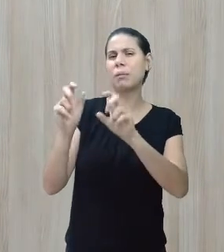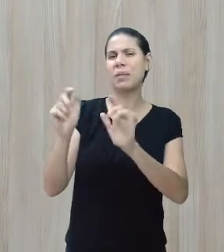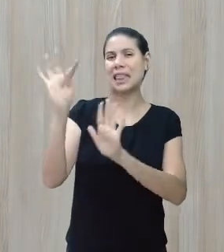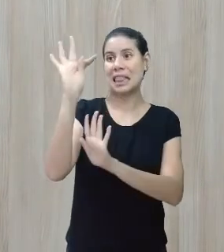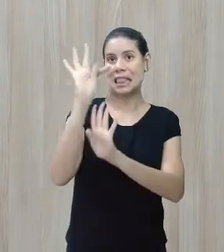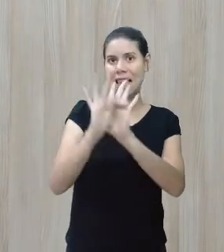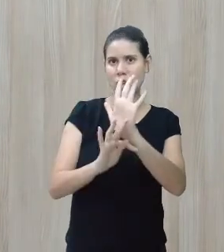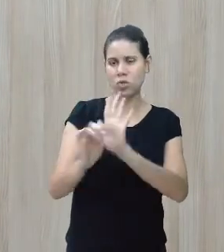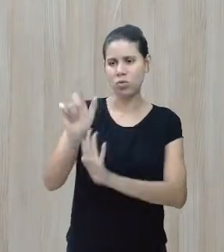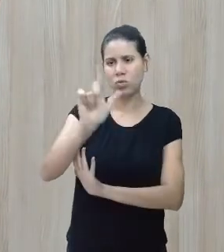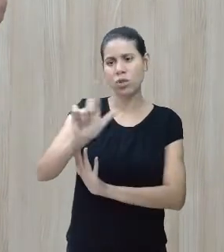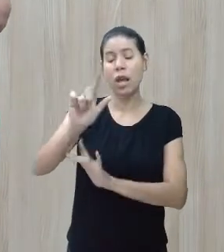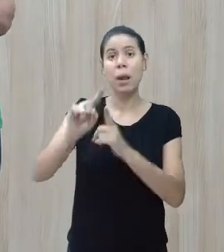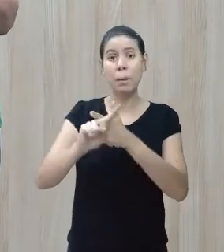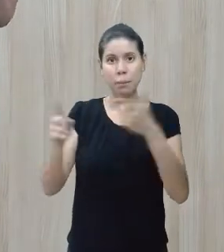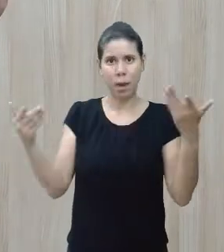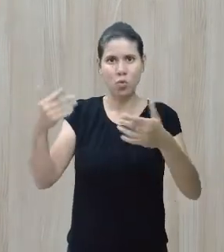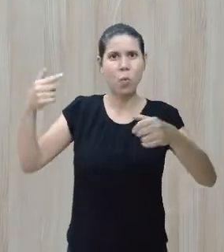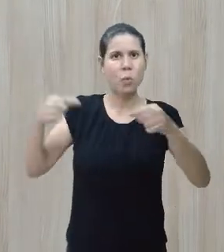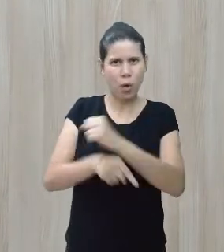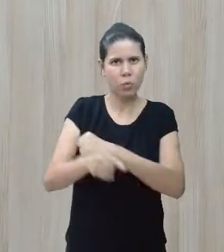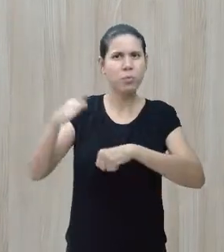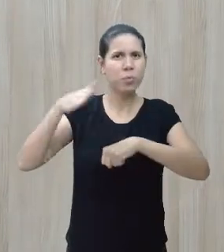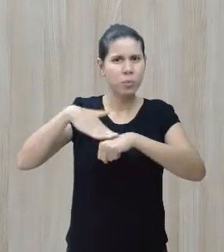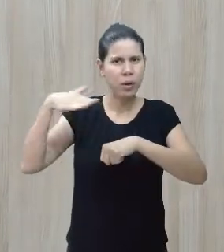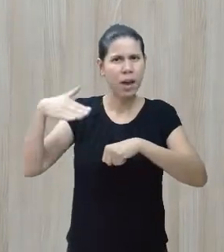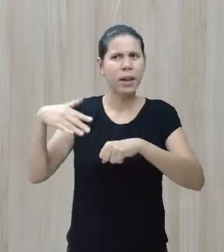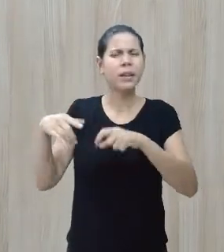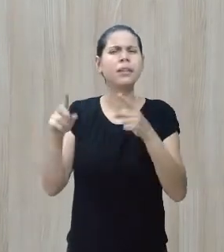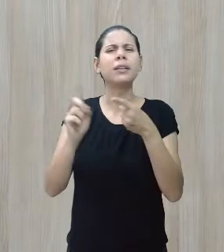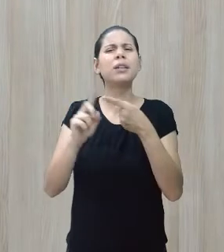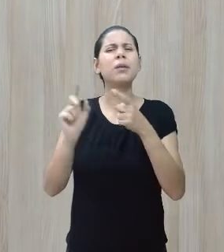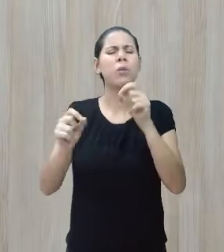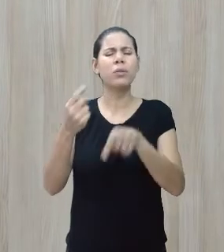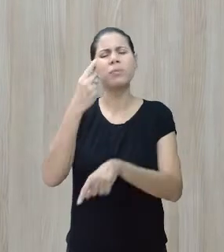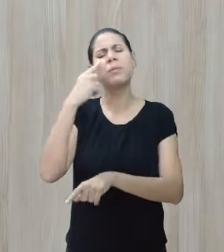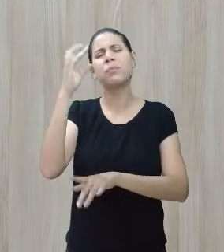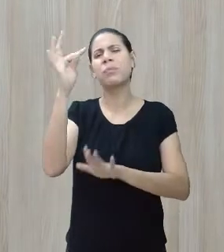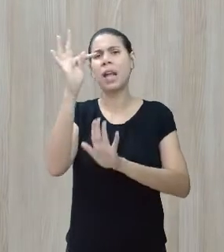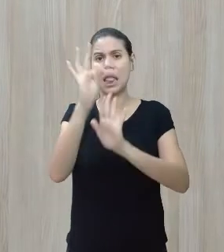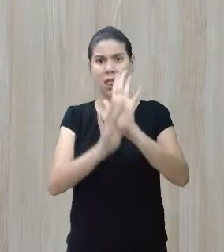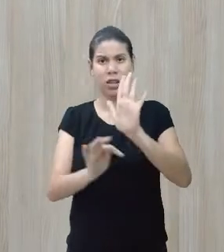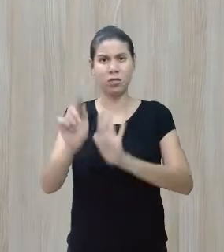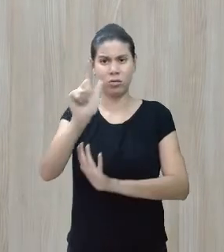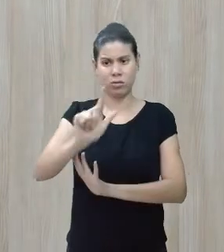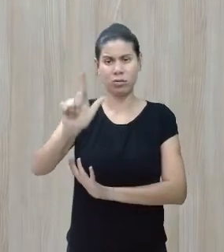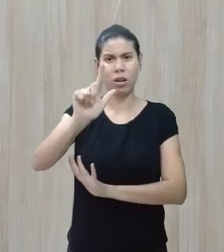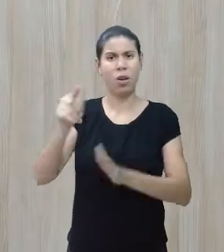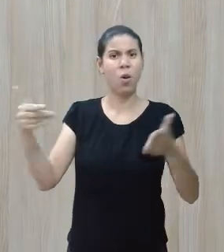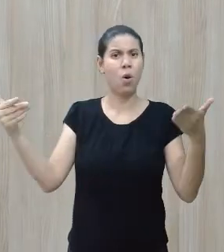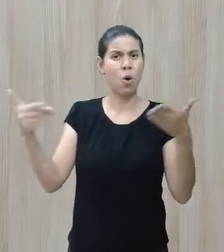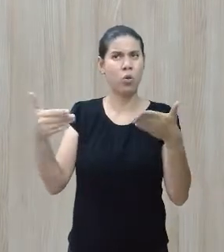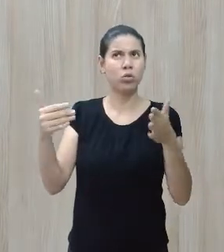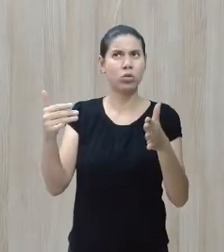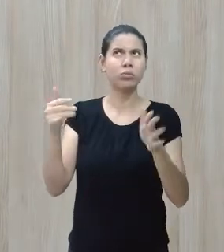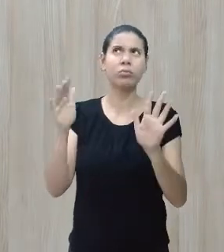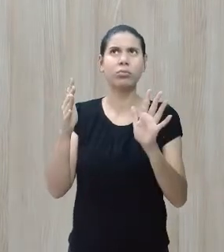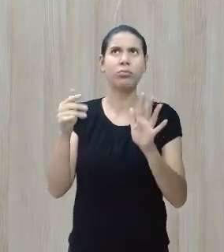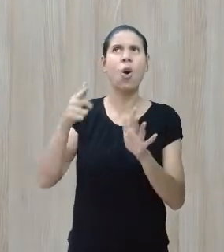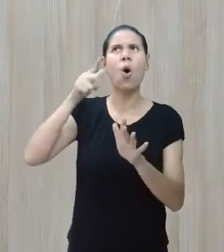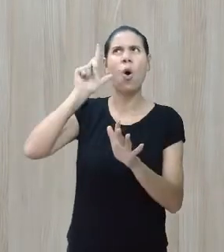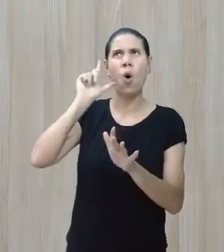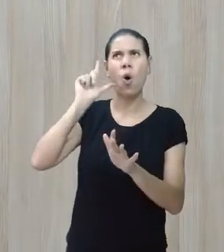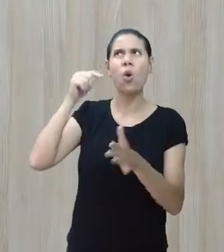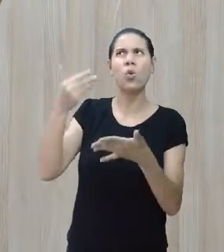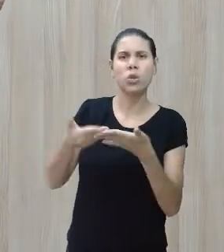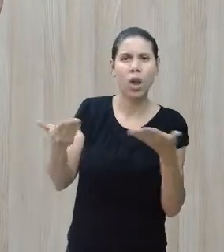mas hoje a gente vai adentrar mais. E falando em texto literário, hoje, né, de ontem para hoje,